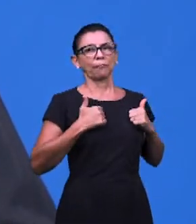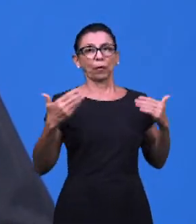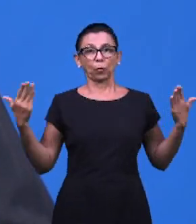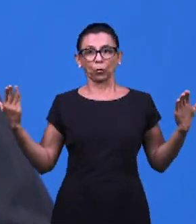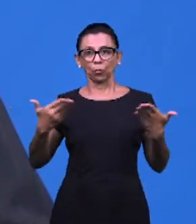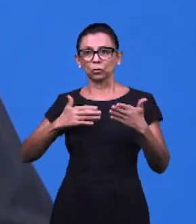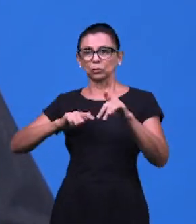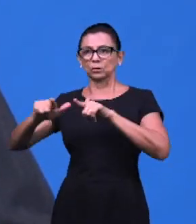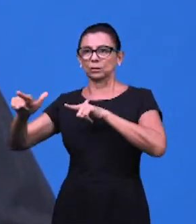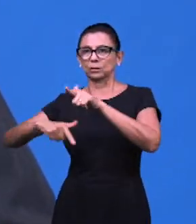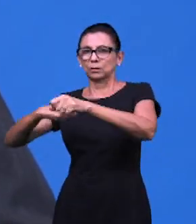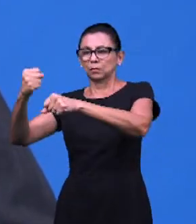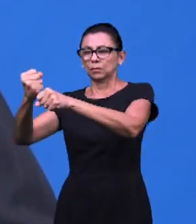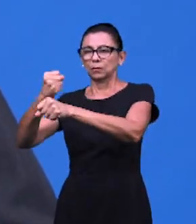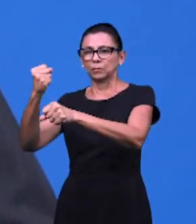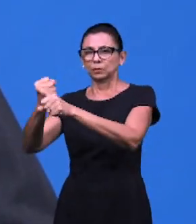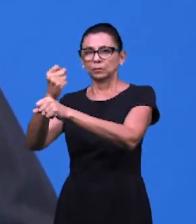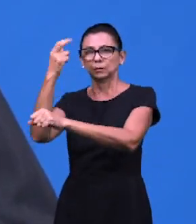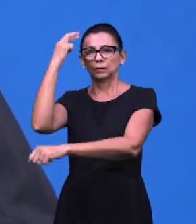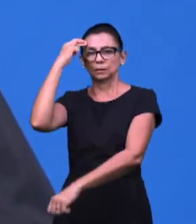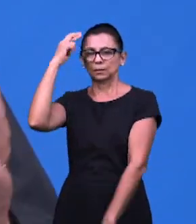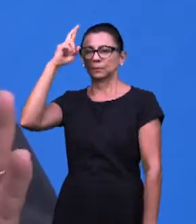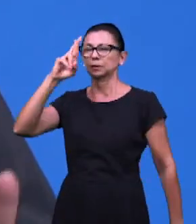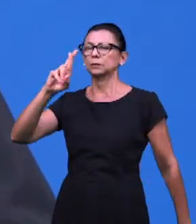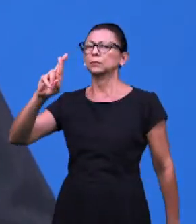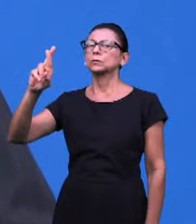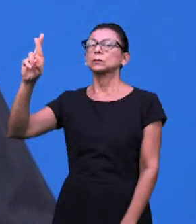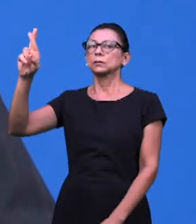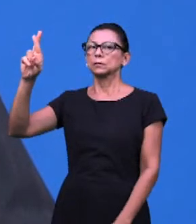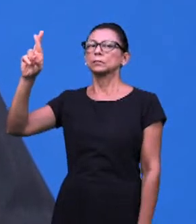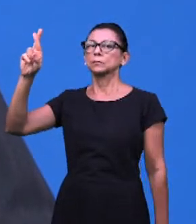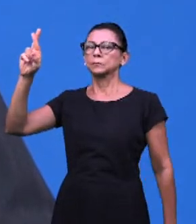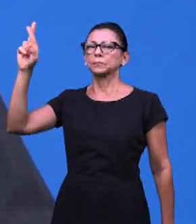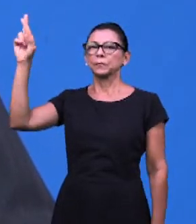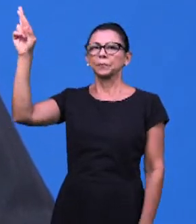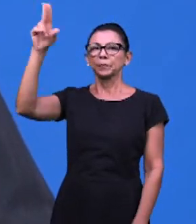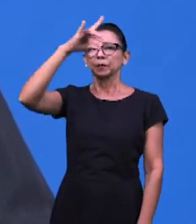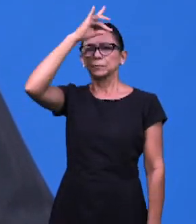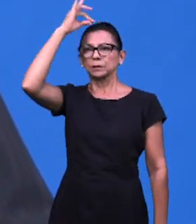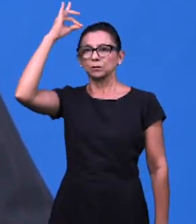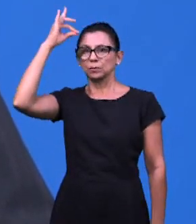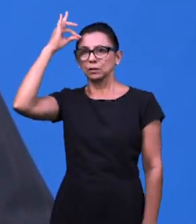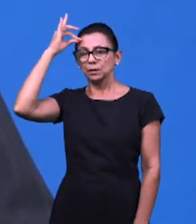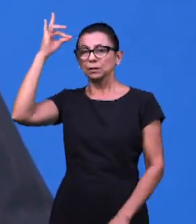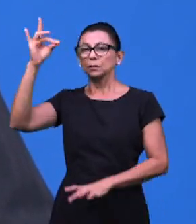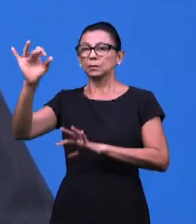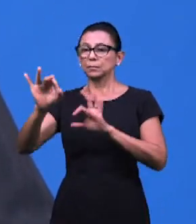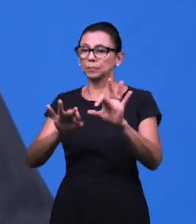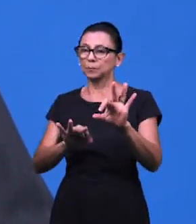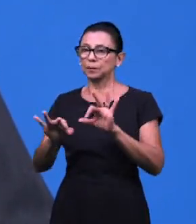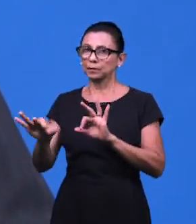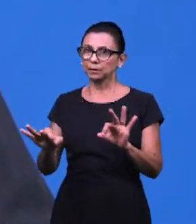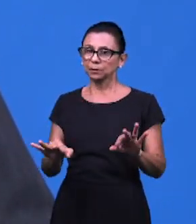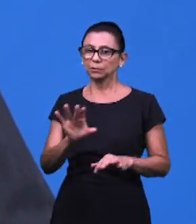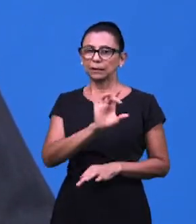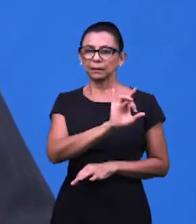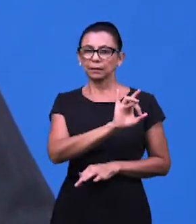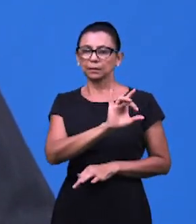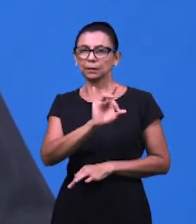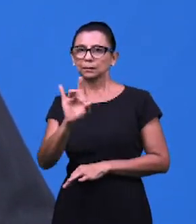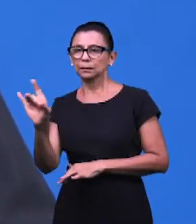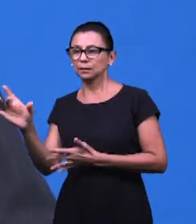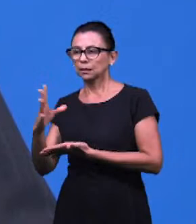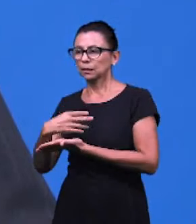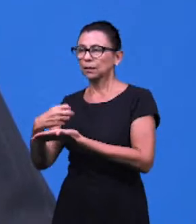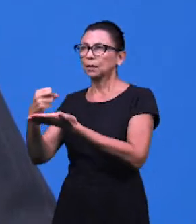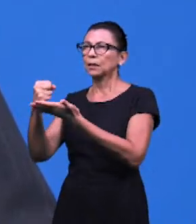do Espírito Santo. Essa obra que o Senhor nessa última hora está preparando, né? Para podermos estar nela e